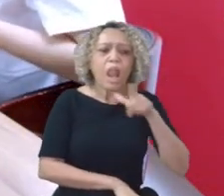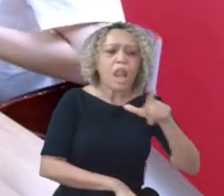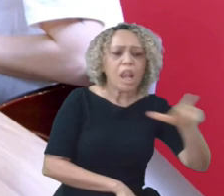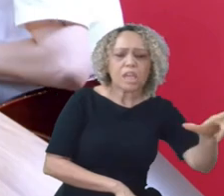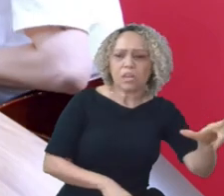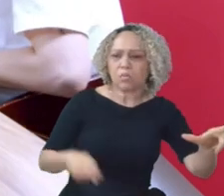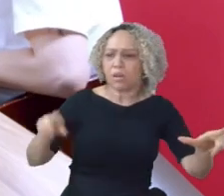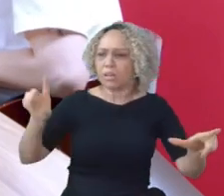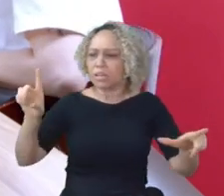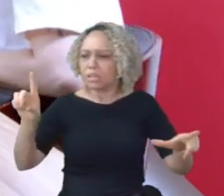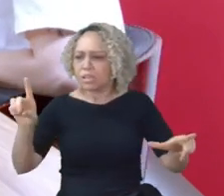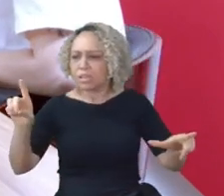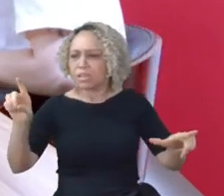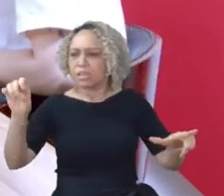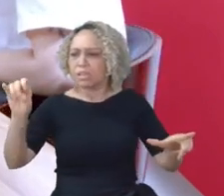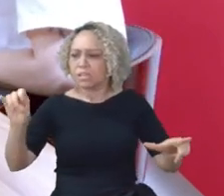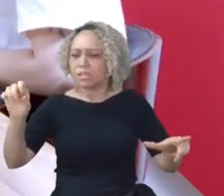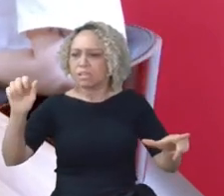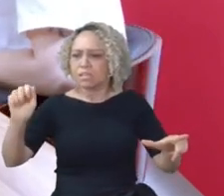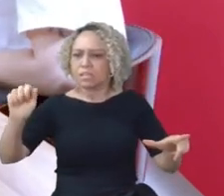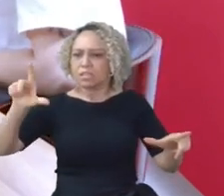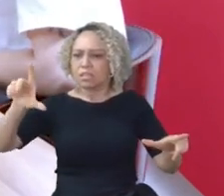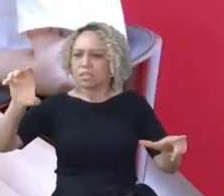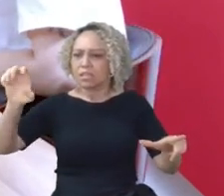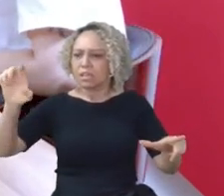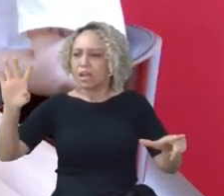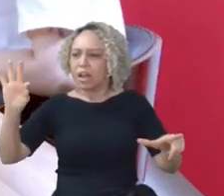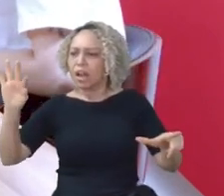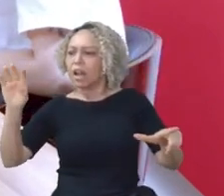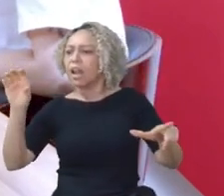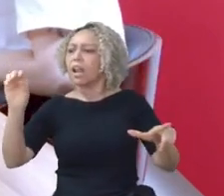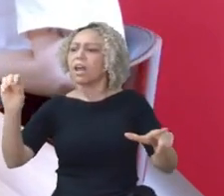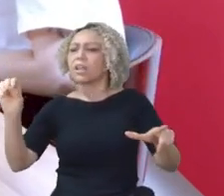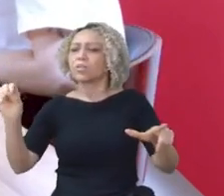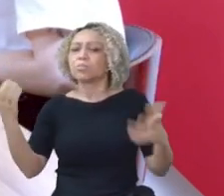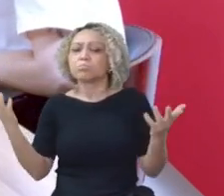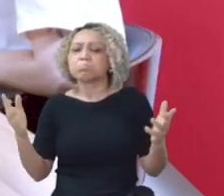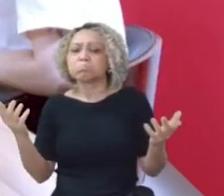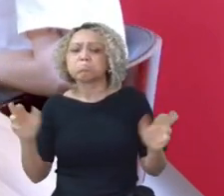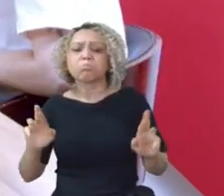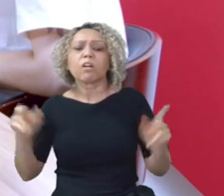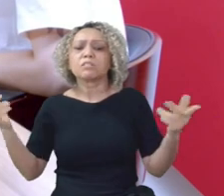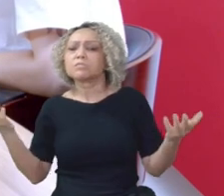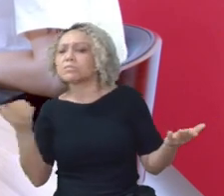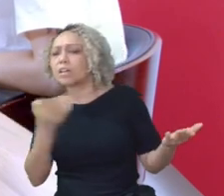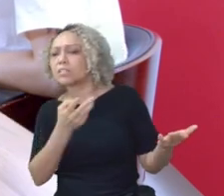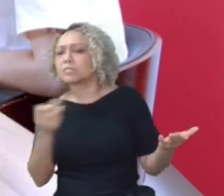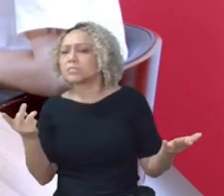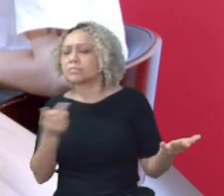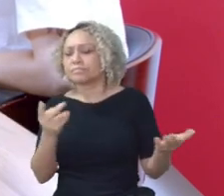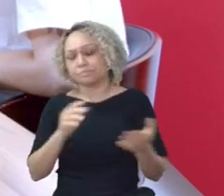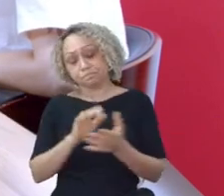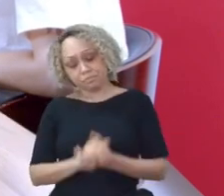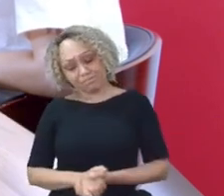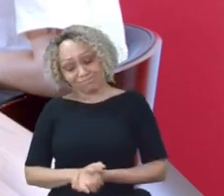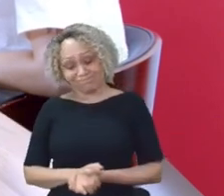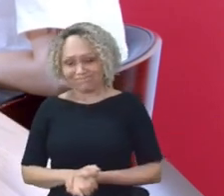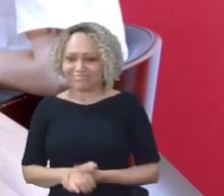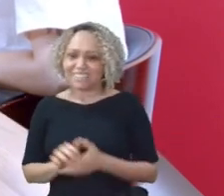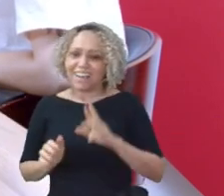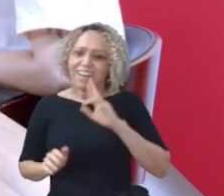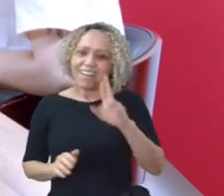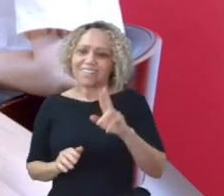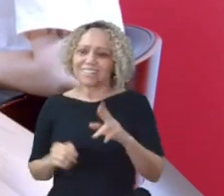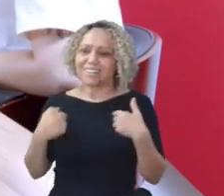Olha, sendo sincero, não sei muito especificar não, assim, a gente só vai falando e tal, mas acho que